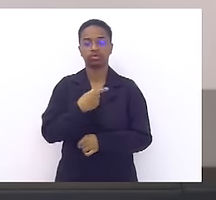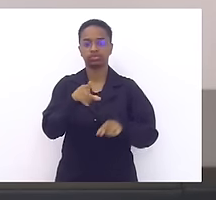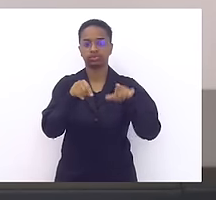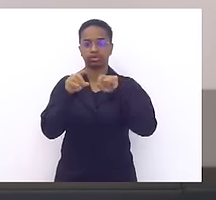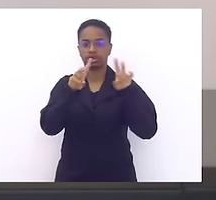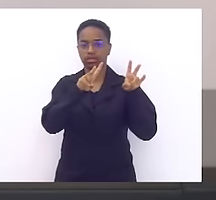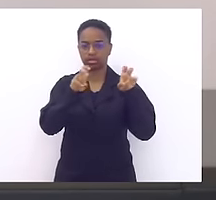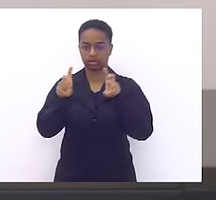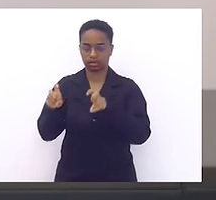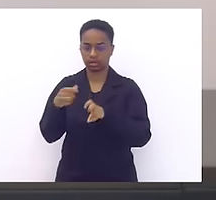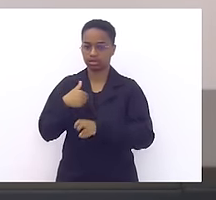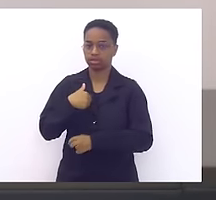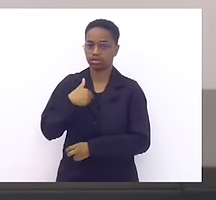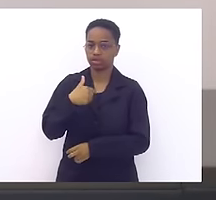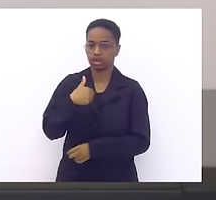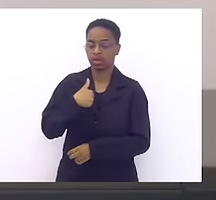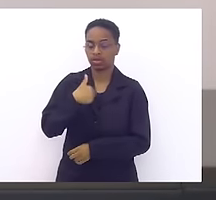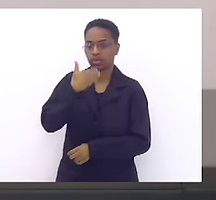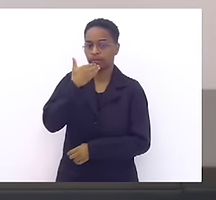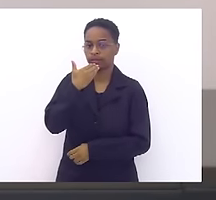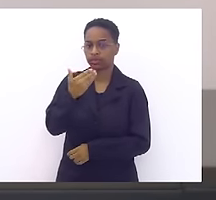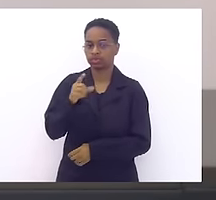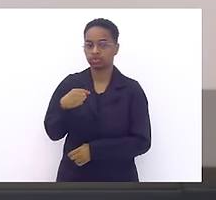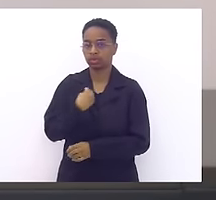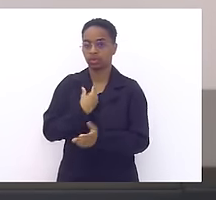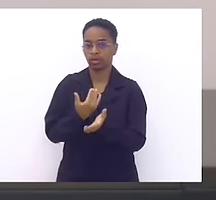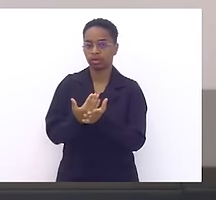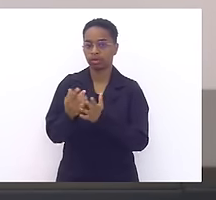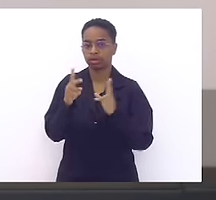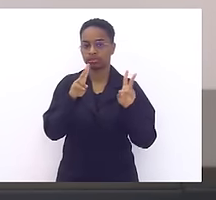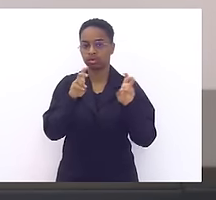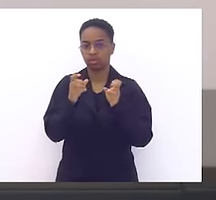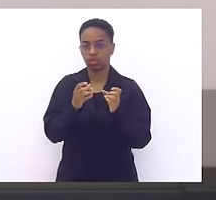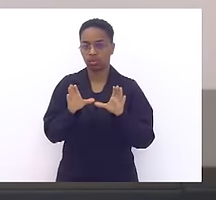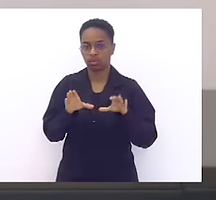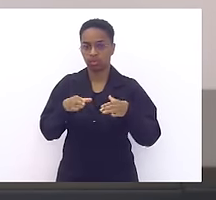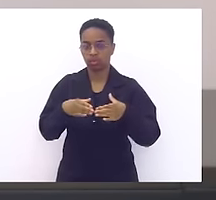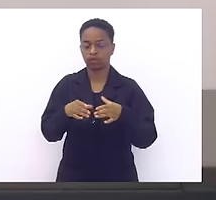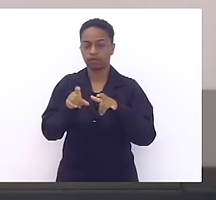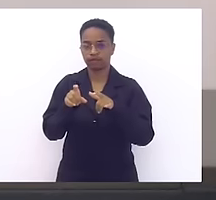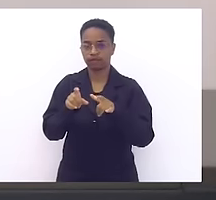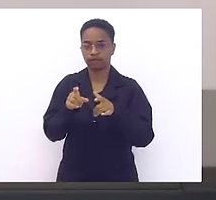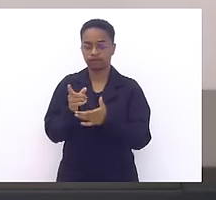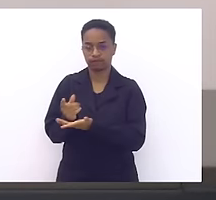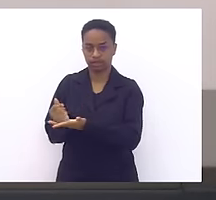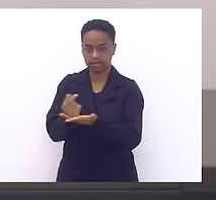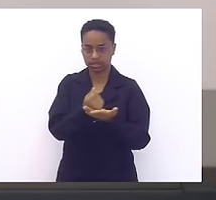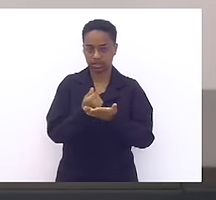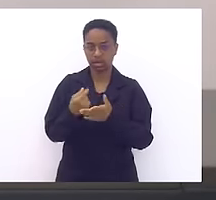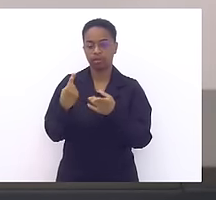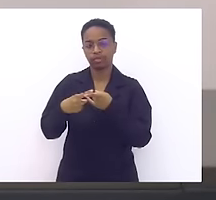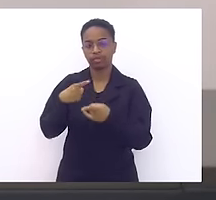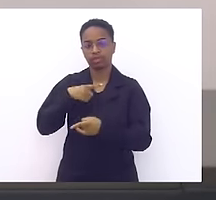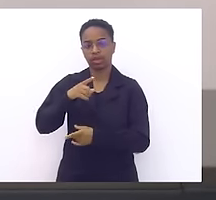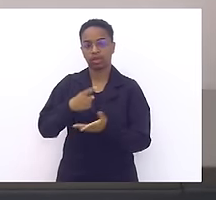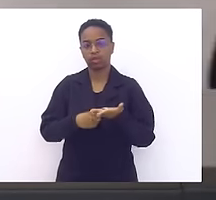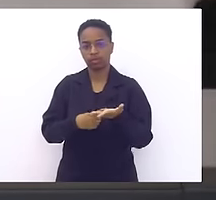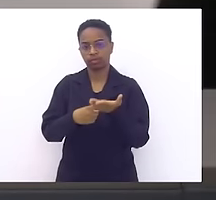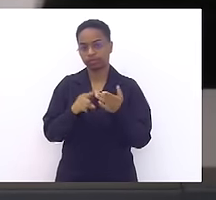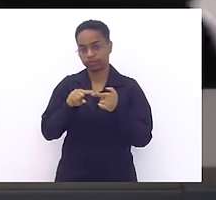houve um pedido aqui para a gente iniciar com A Fazenda porque a fazenda tem um compromisso na sequência não sabe até que horas